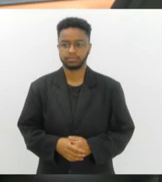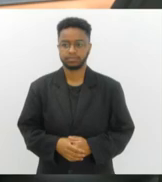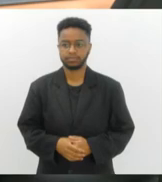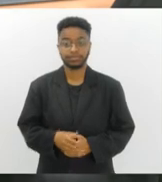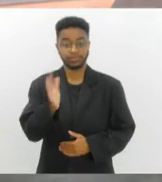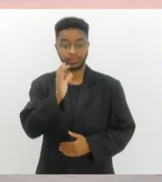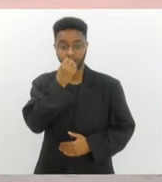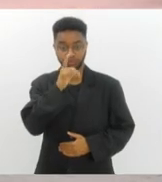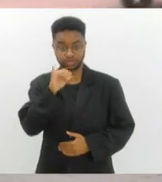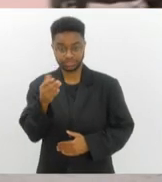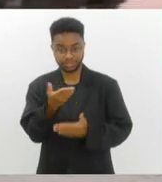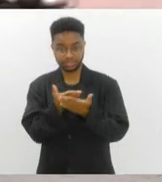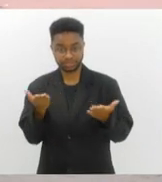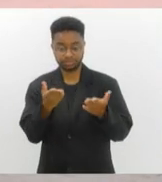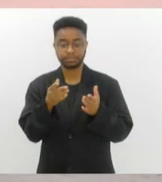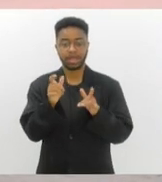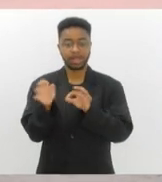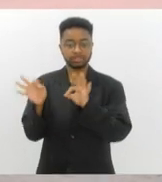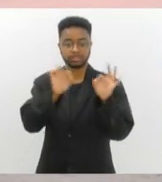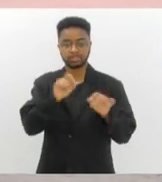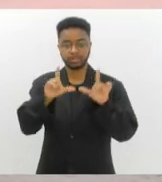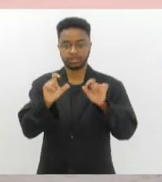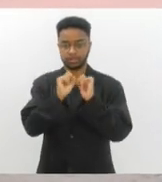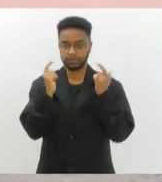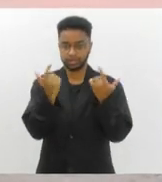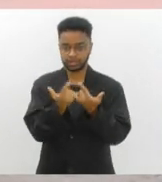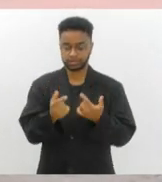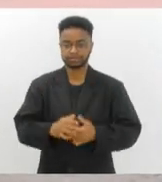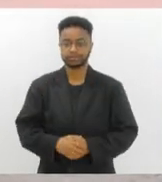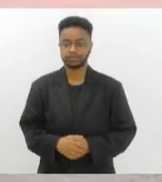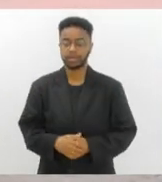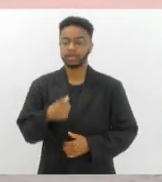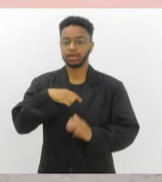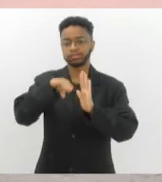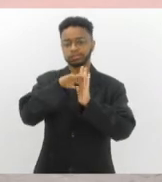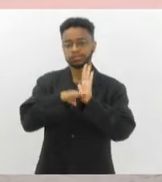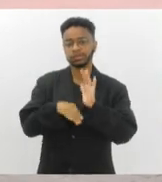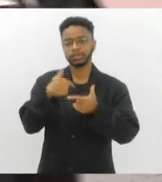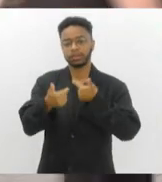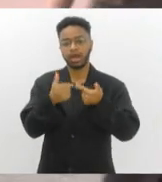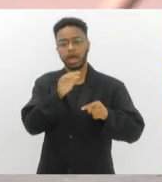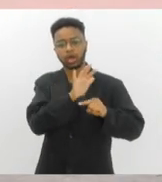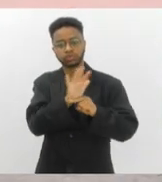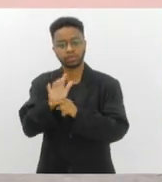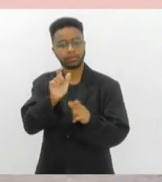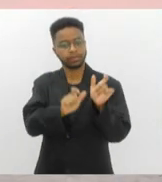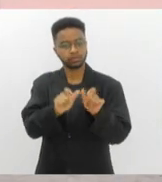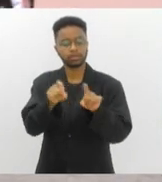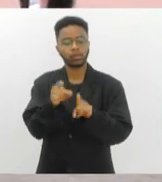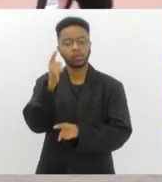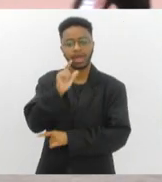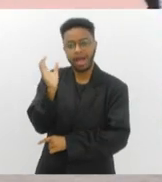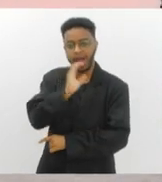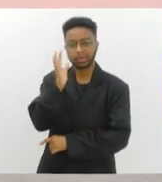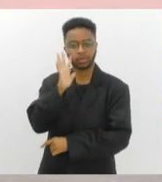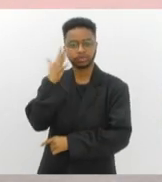Olá, bom dia Vicente, bom dia a todos que acompanham a TV Alerj. Vicente, todo aquele serviço que vem para ajudar, que vem para trazer mais praticidade para o